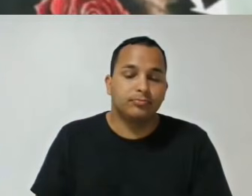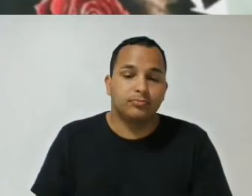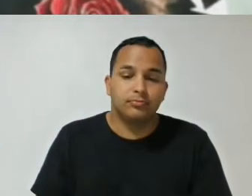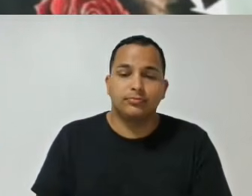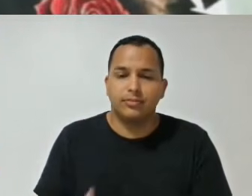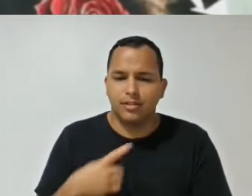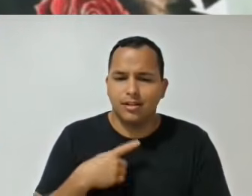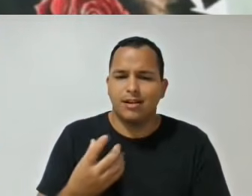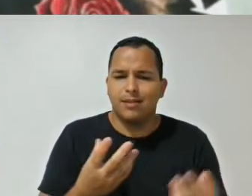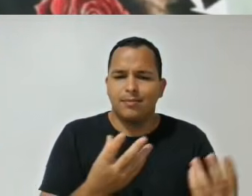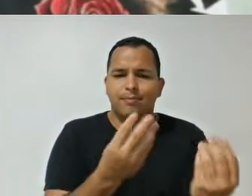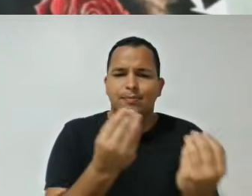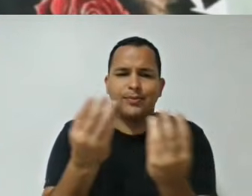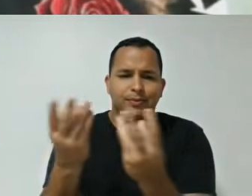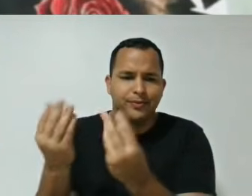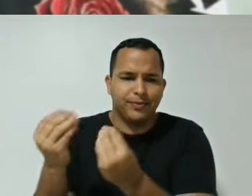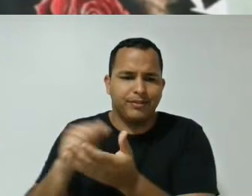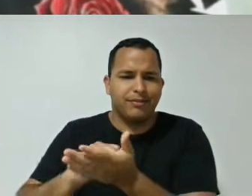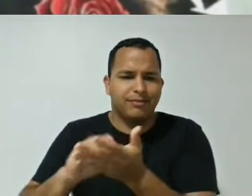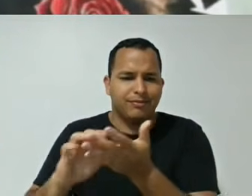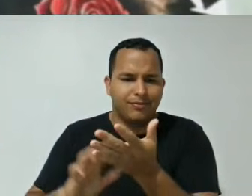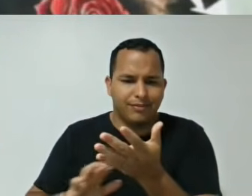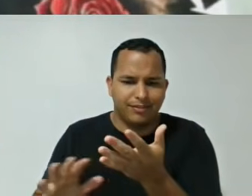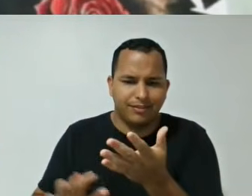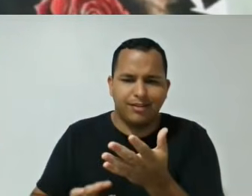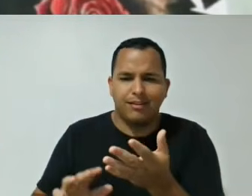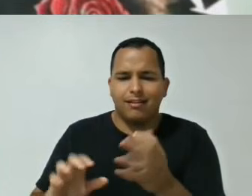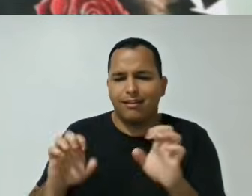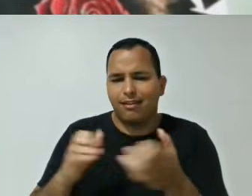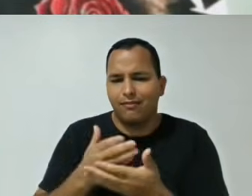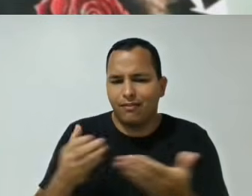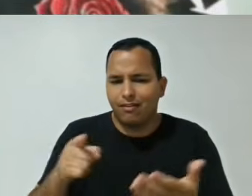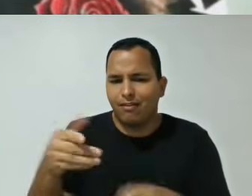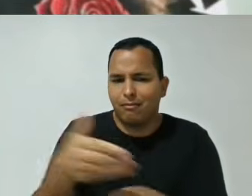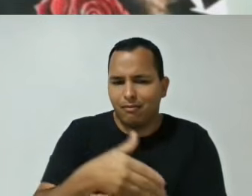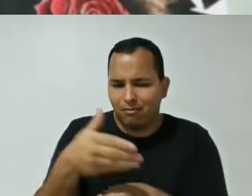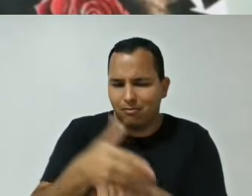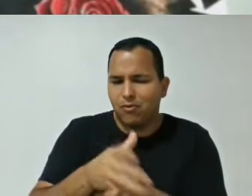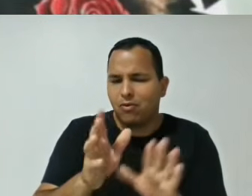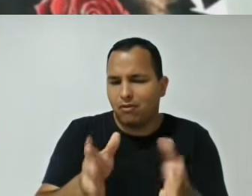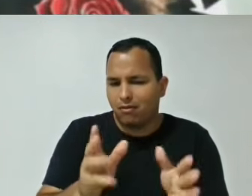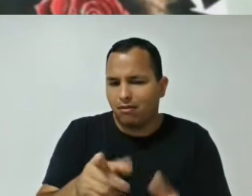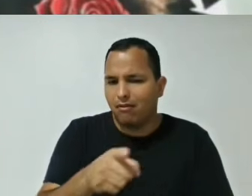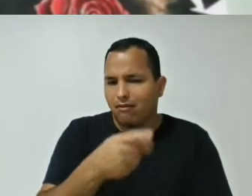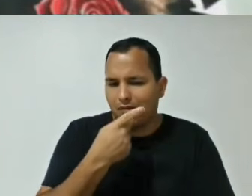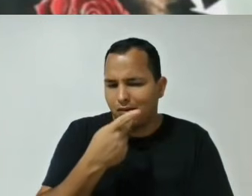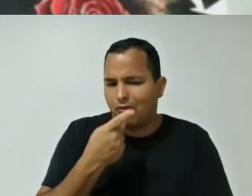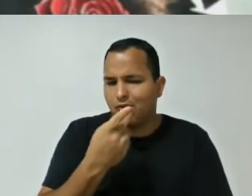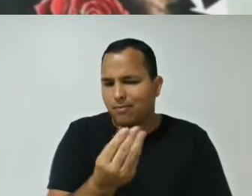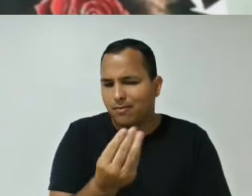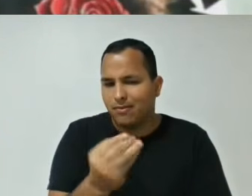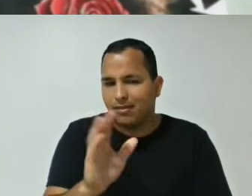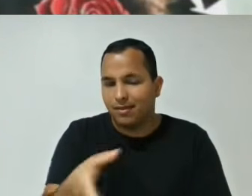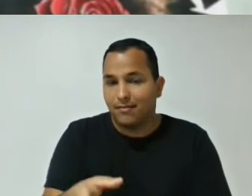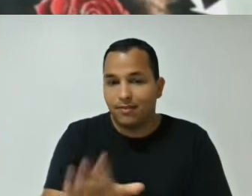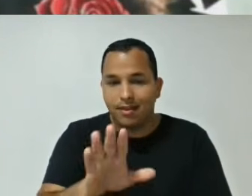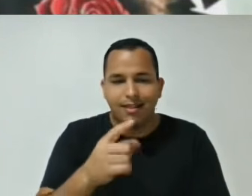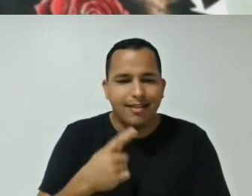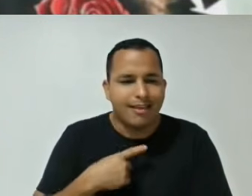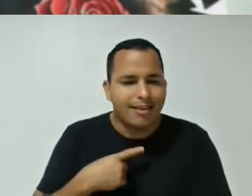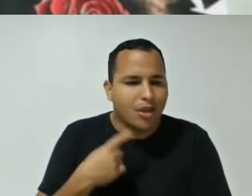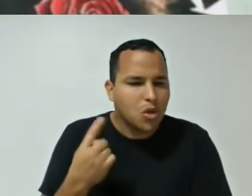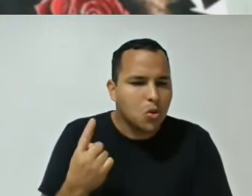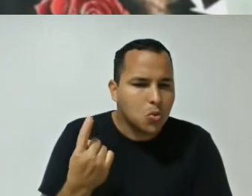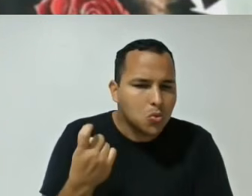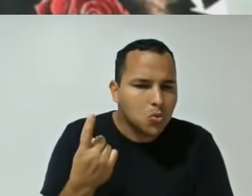de coisa, de atividade, de eventos por qual você participou, você já mencionou vários aí. Mas tem algum, assim,